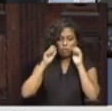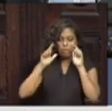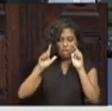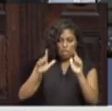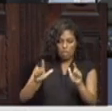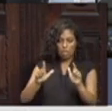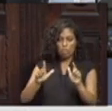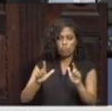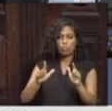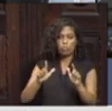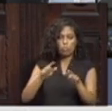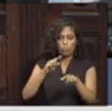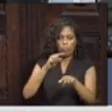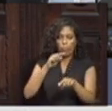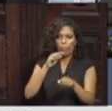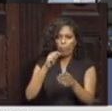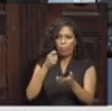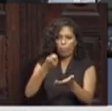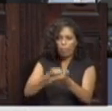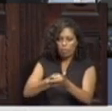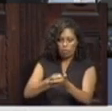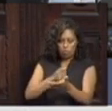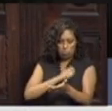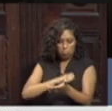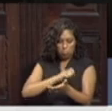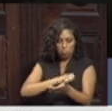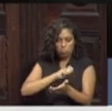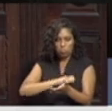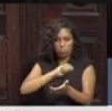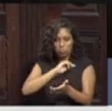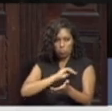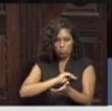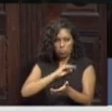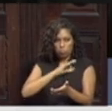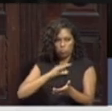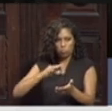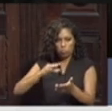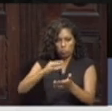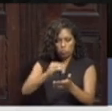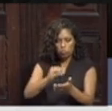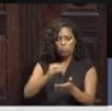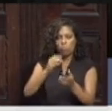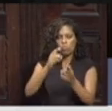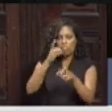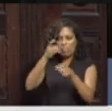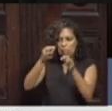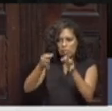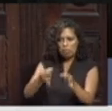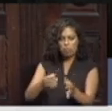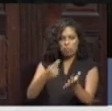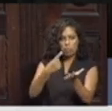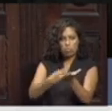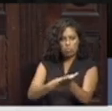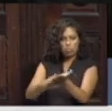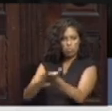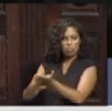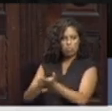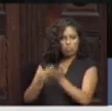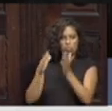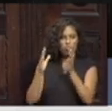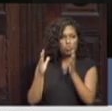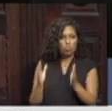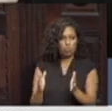poder receber. Isso a administração pública é assim. A única coisa que eu digo é que a informação do servidor é de que não recebe desde